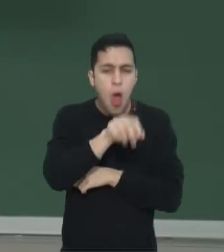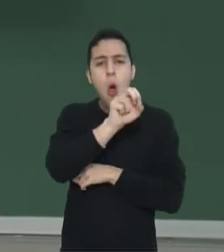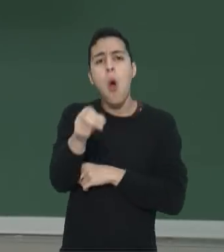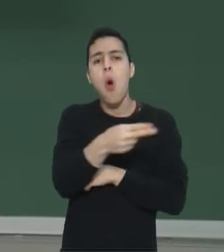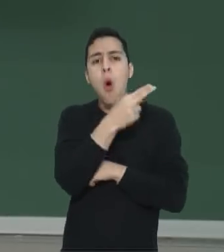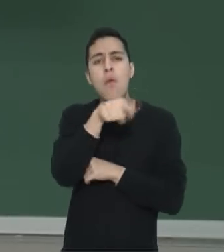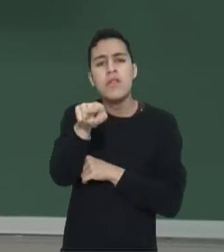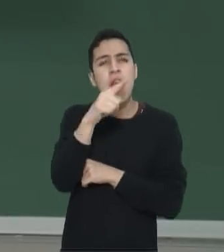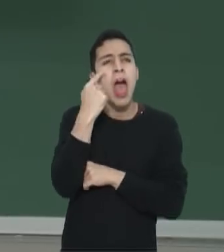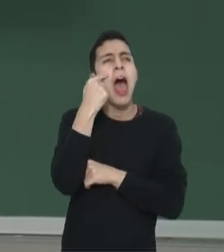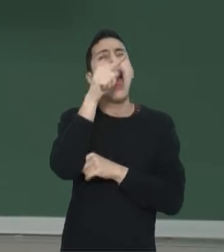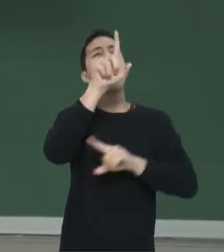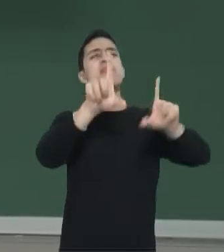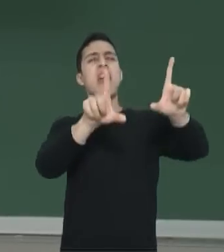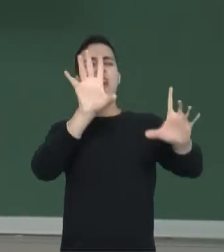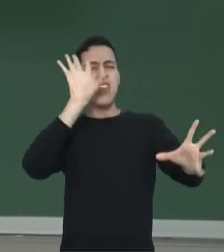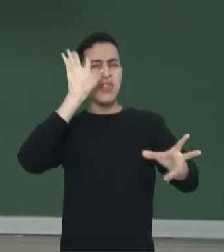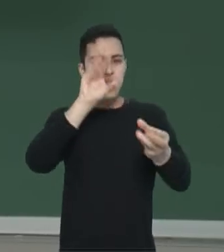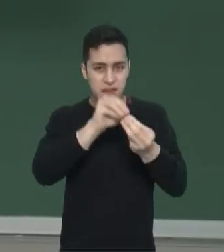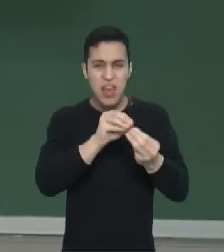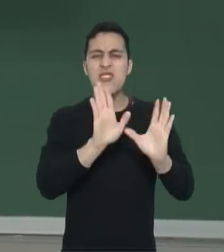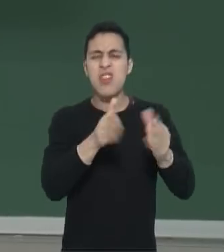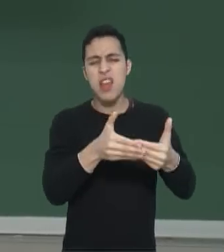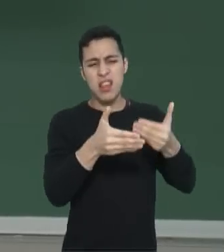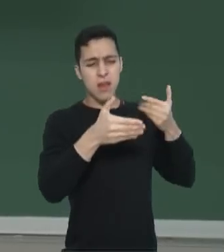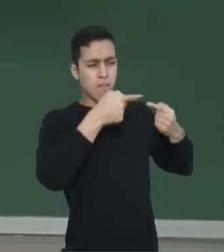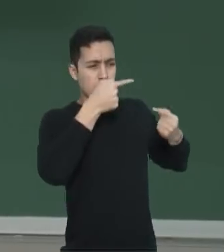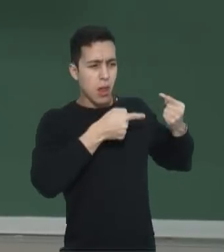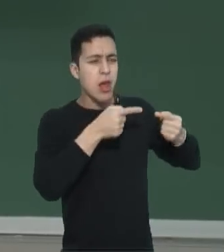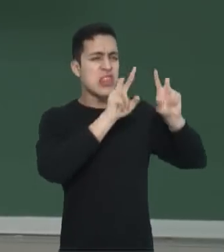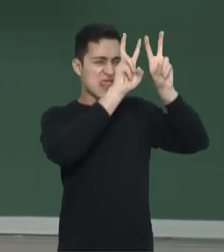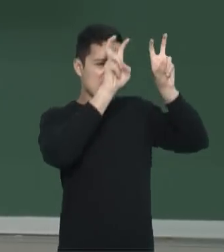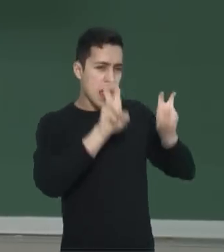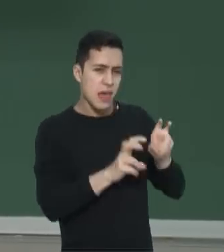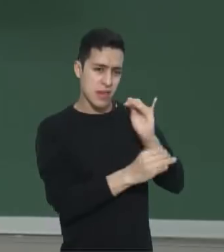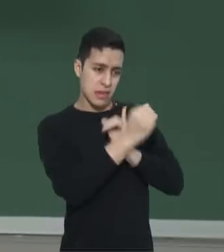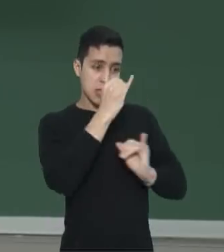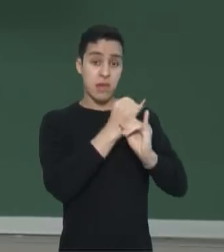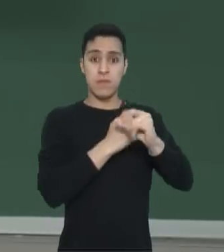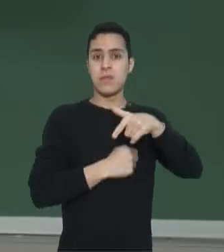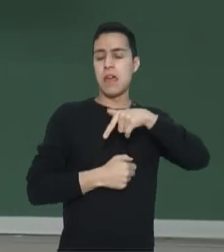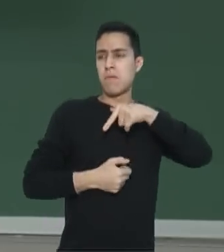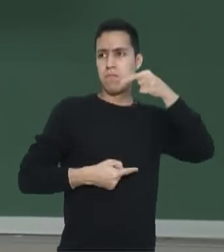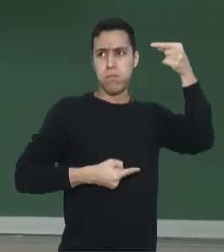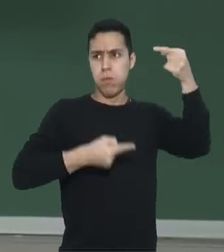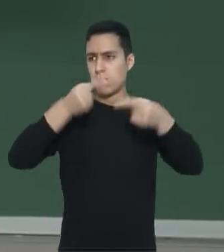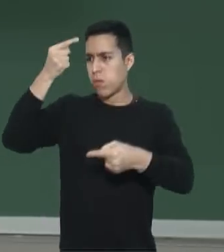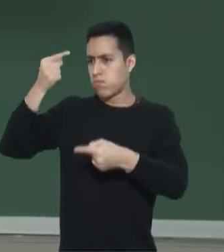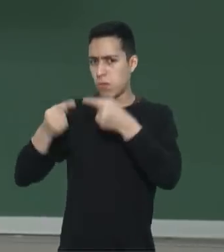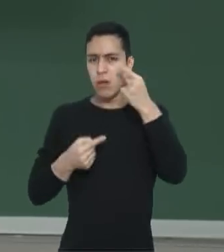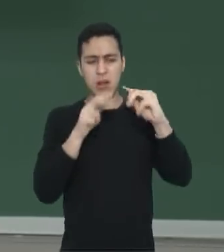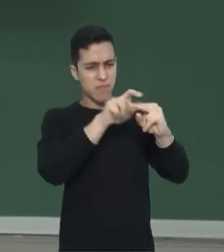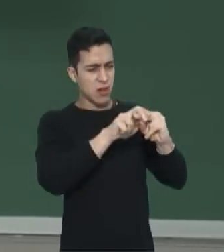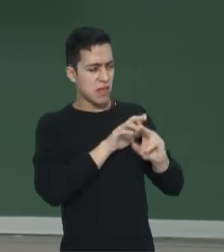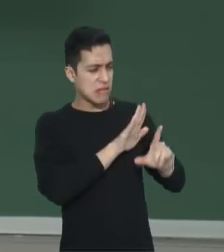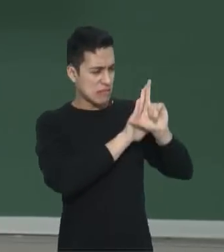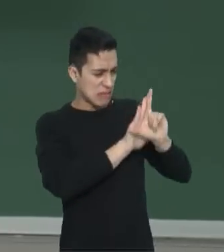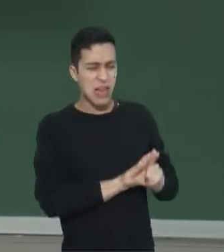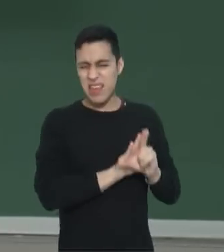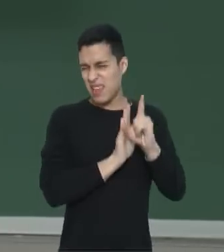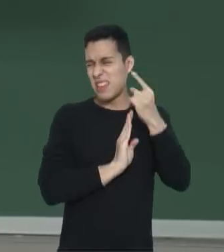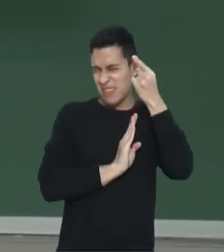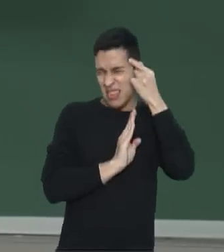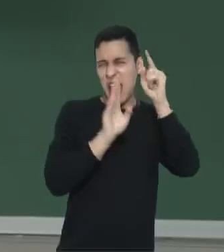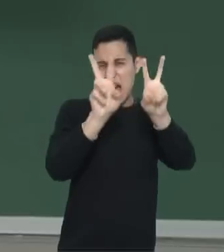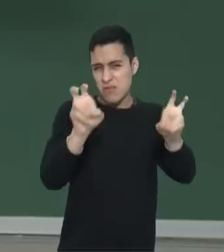no jornal? Foi bastante debatido esse tema. Bastante polêmico a questão de lei em qualquer assunto,